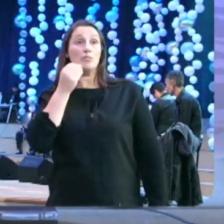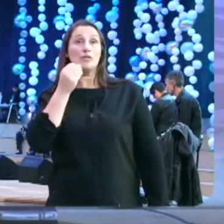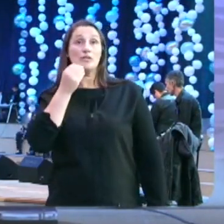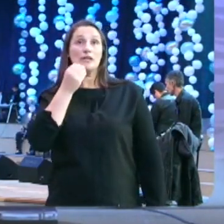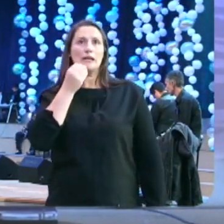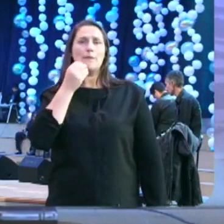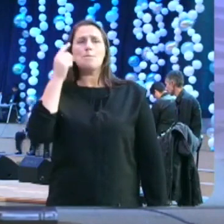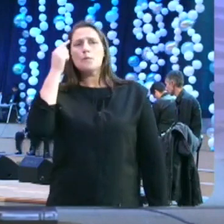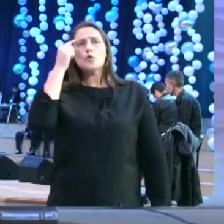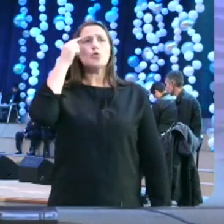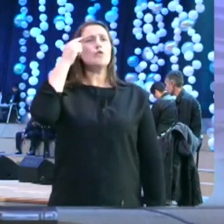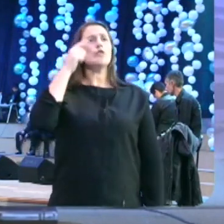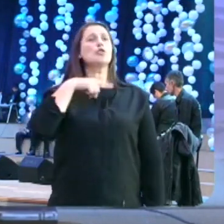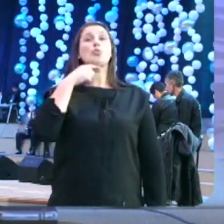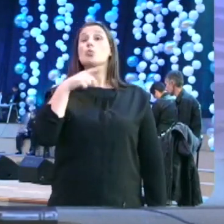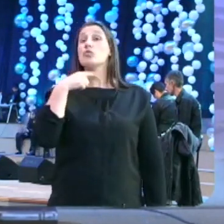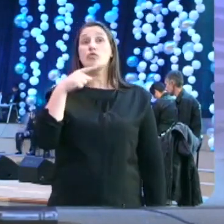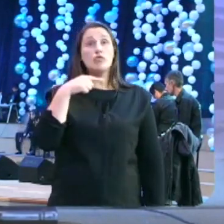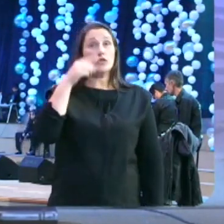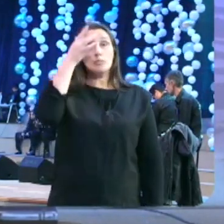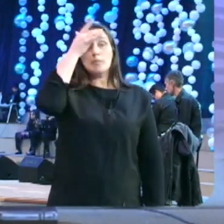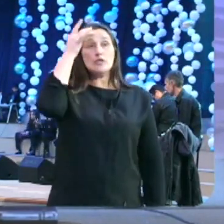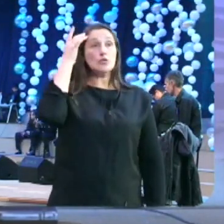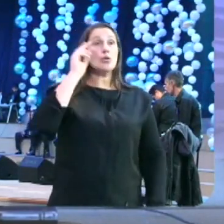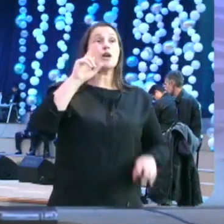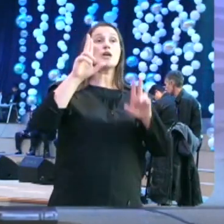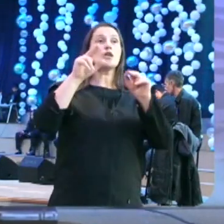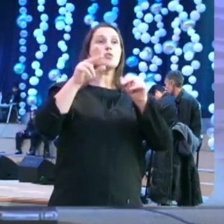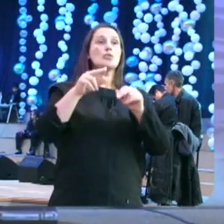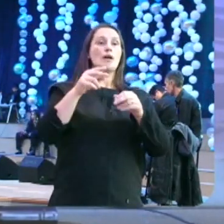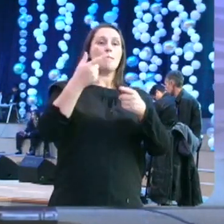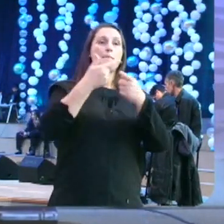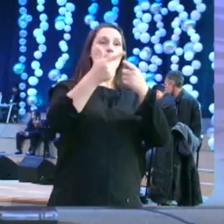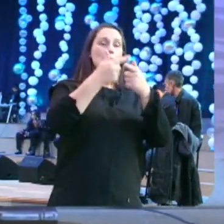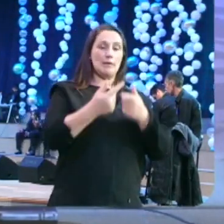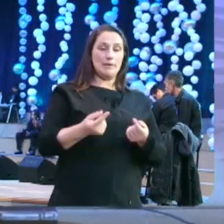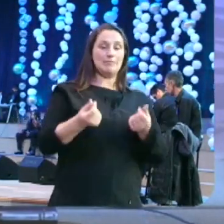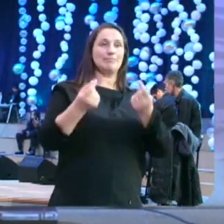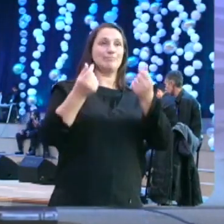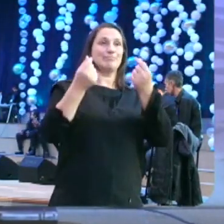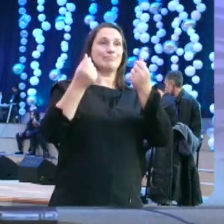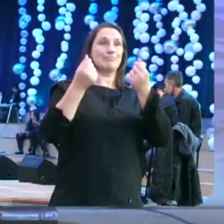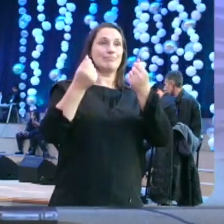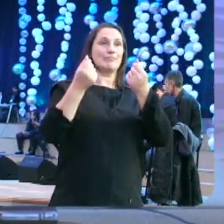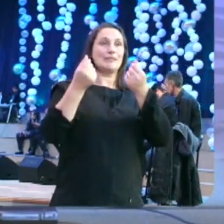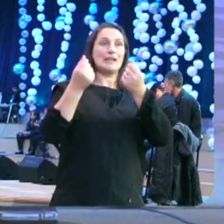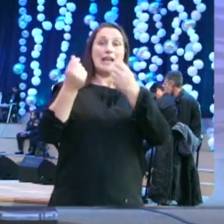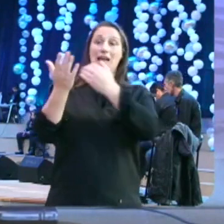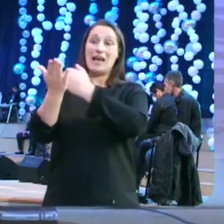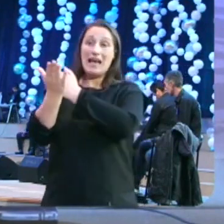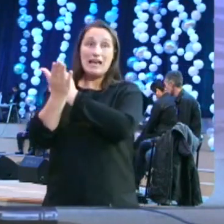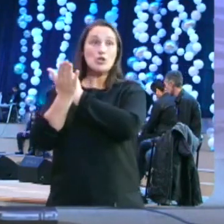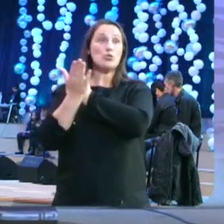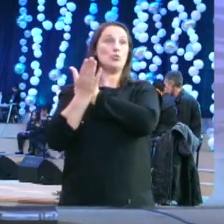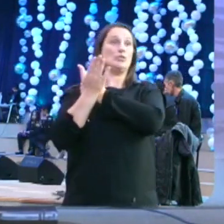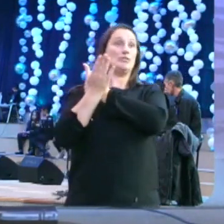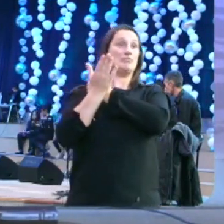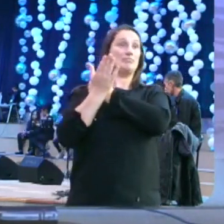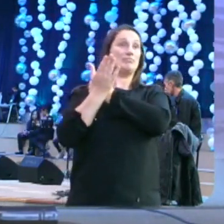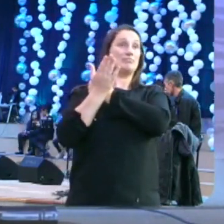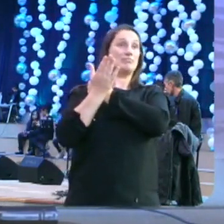tenha alguém aqui que nunca passou por um problema financeiro e não precisasse de uma nova chance para se